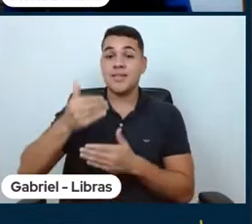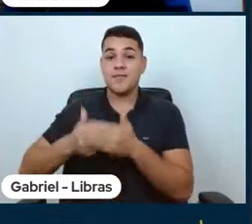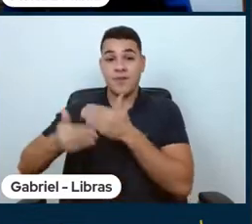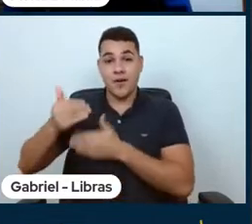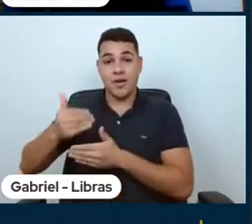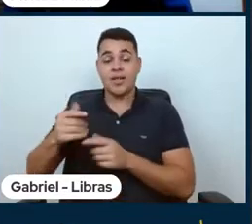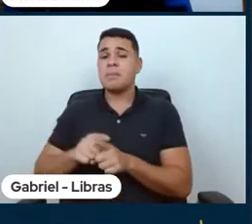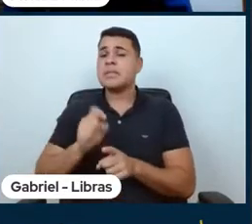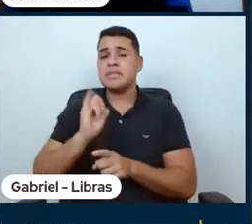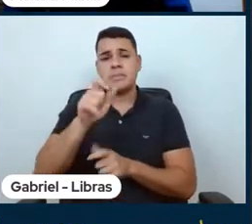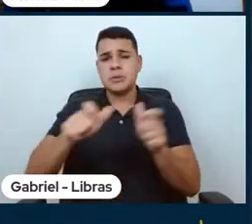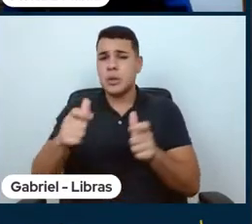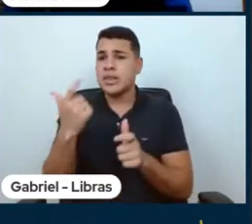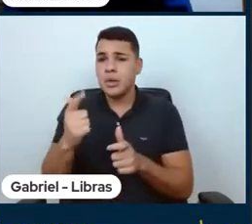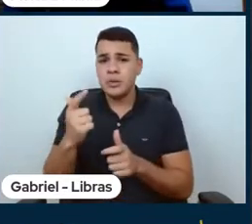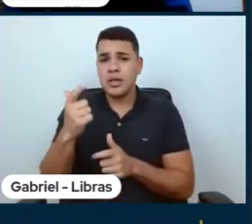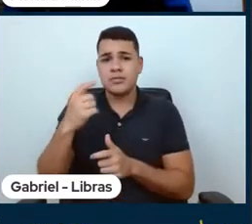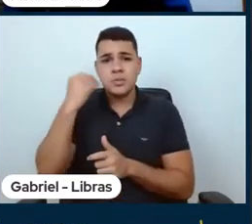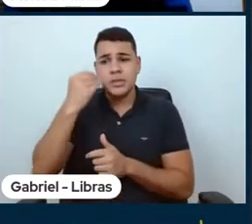não tem,